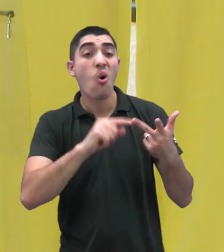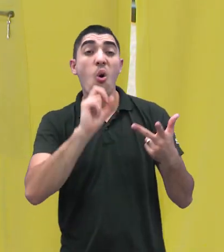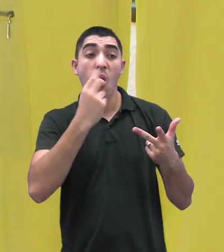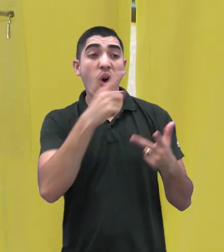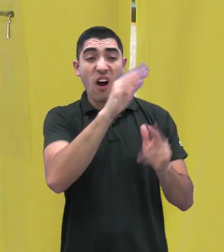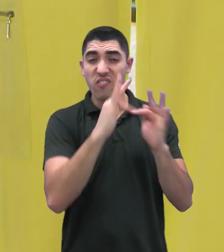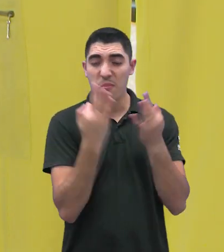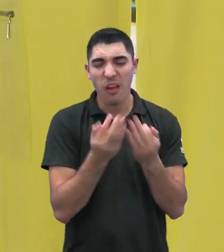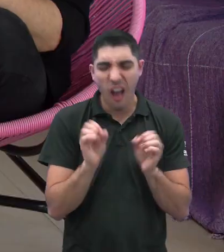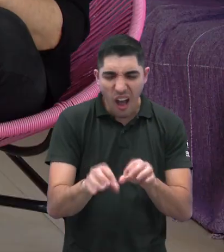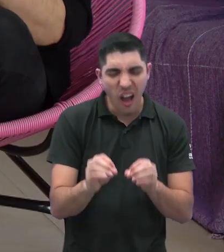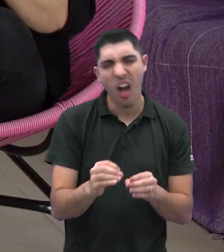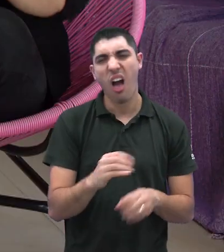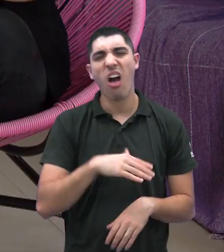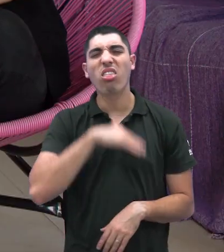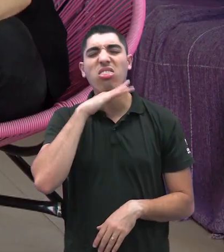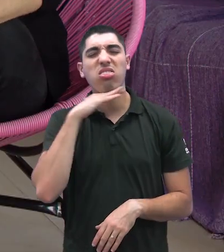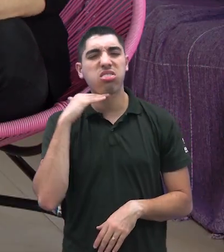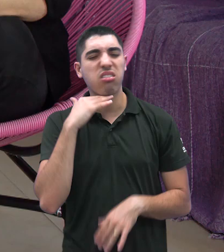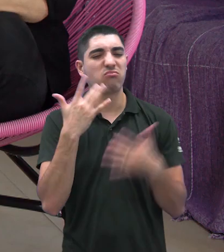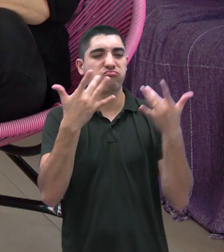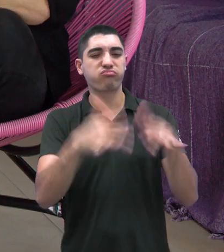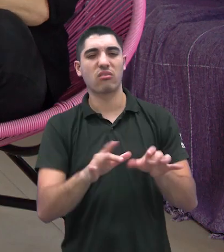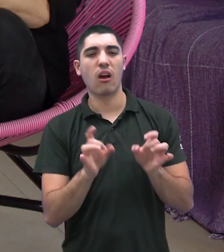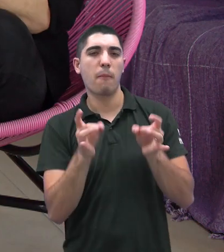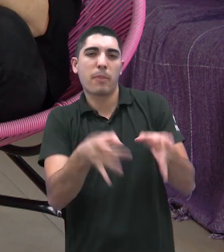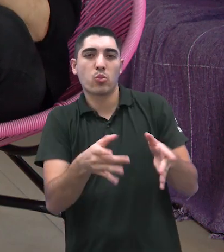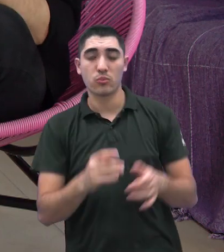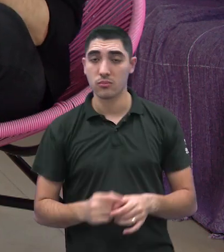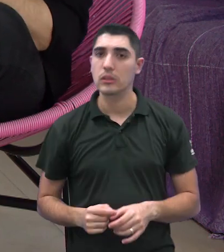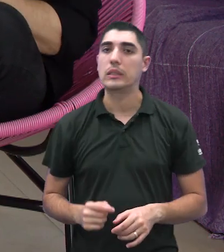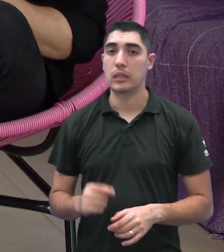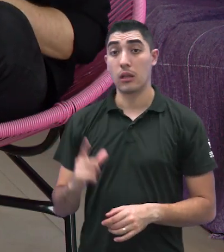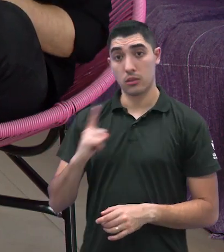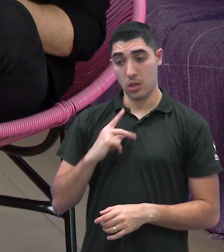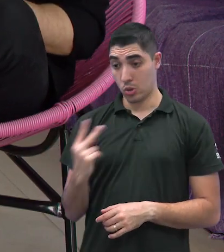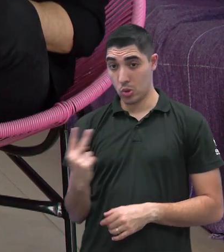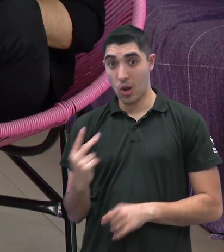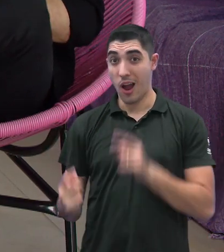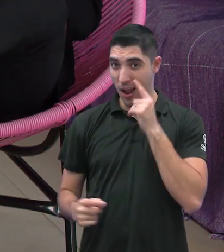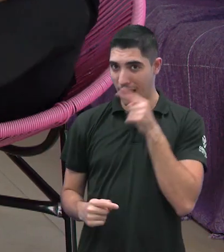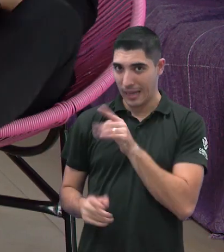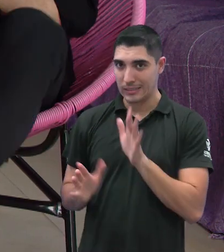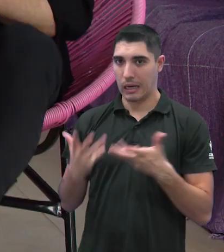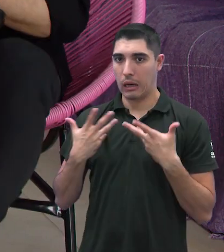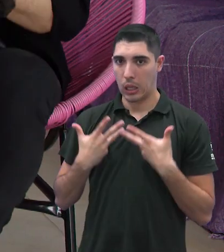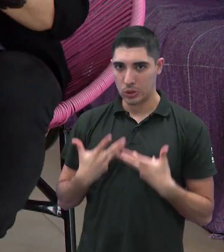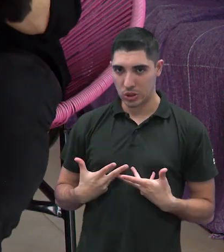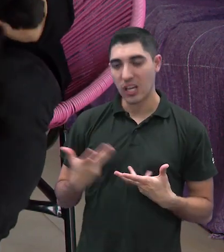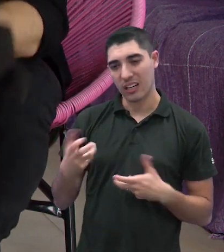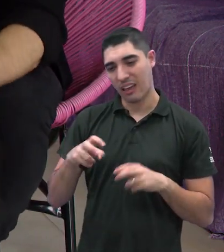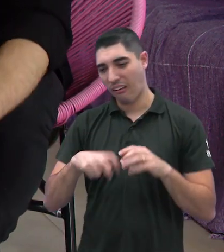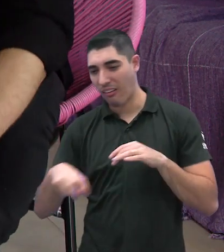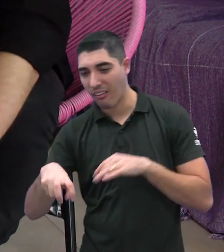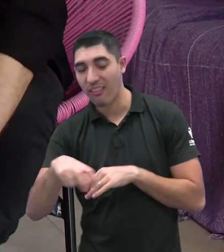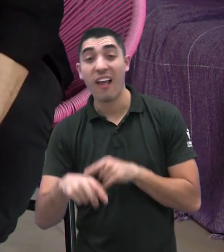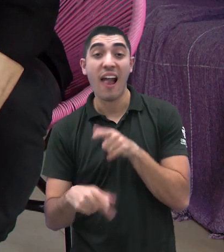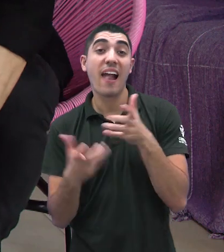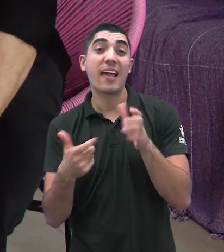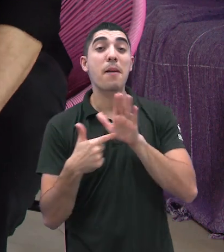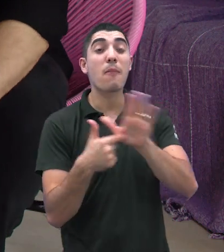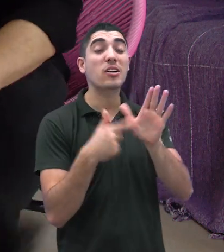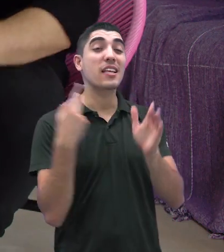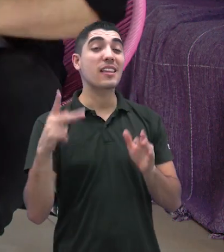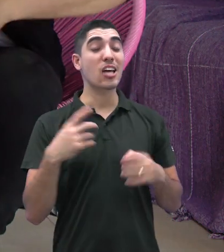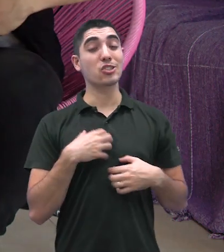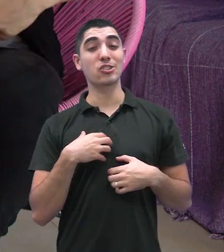tem vontade de ensinar. Patrícia, a gente tá aqui com esses dois, inclusive a Prada já tá até meio angustiada. Ela quer ir pro chão